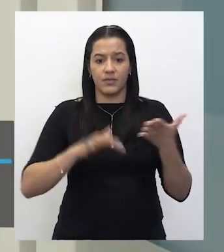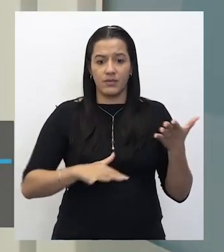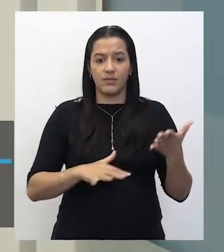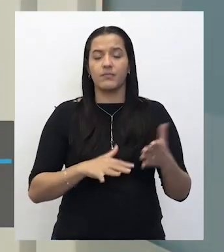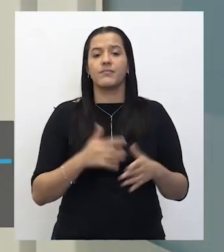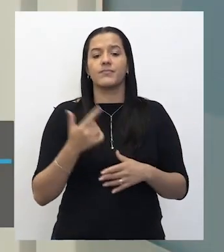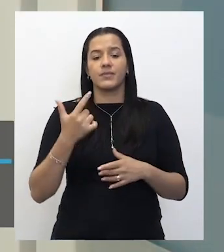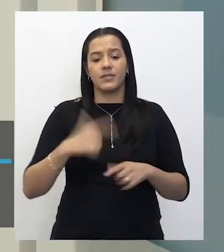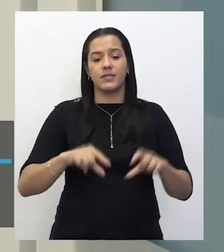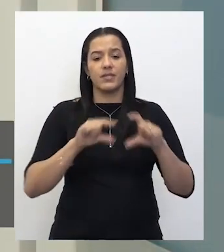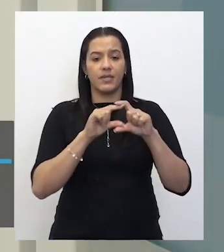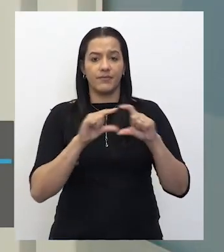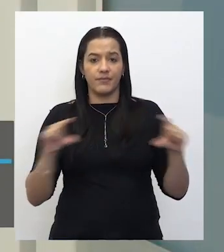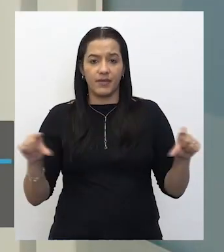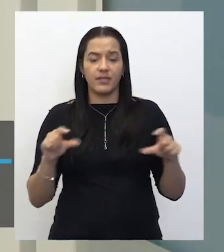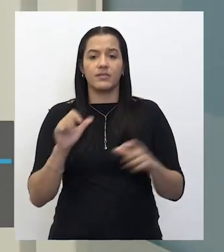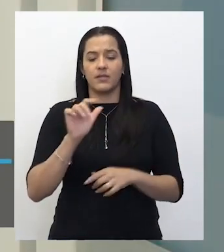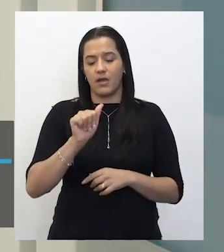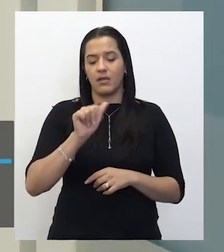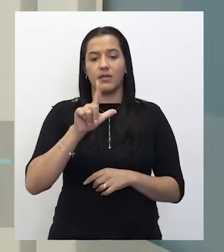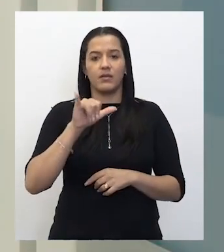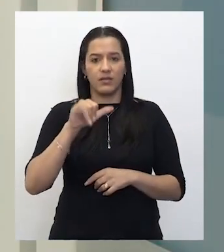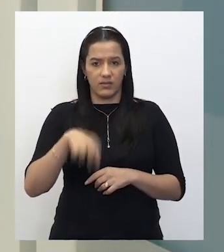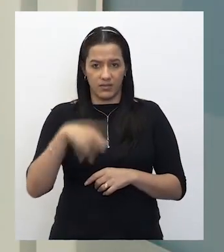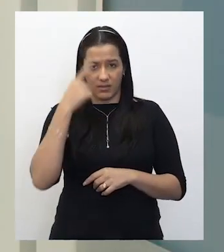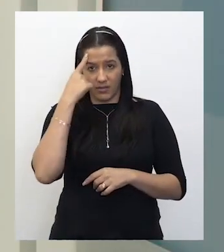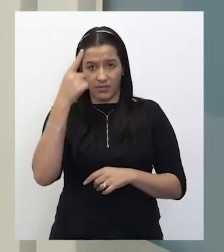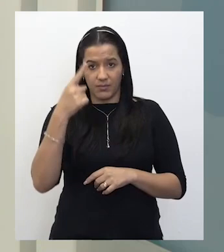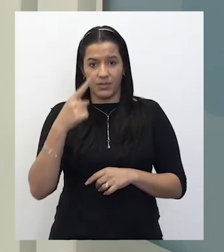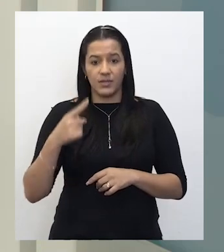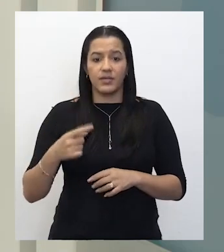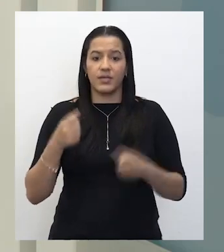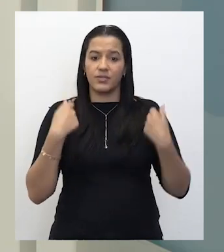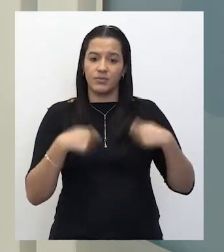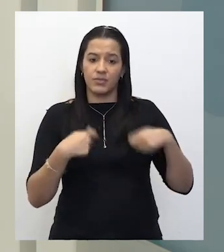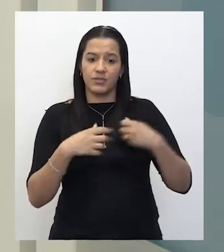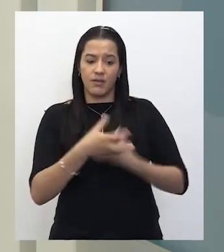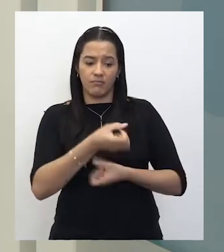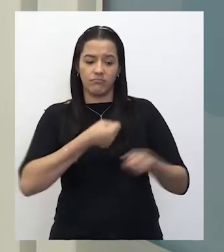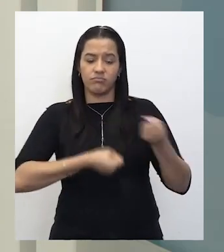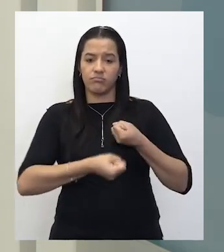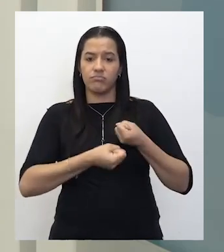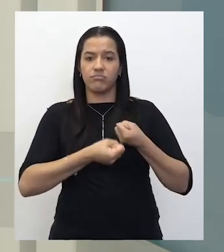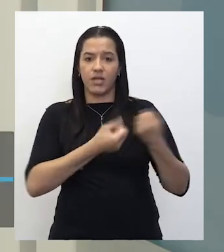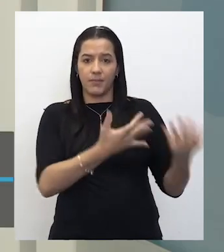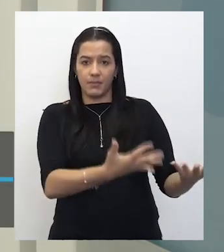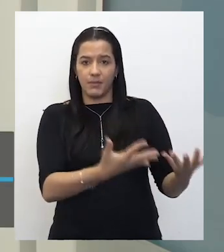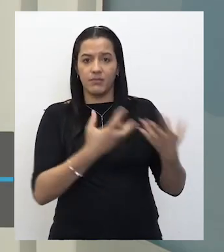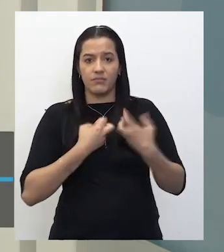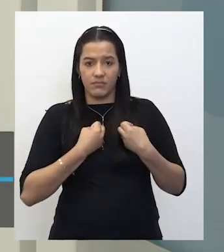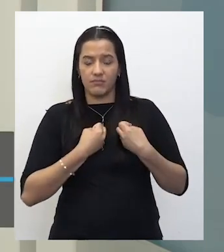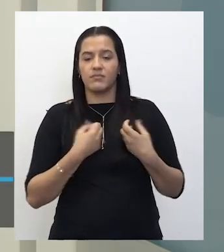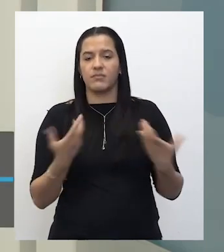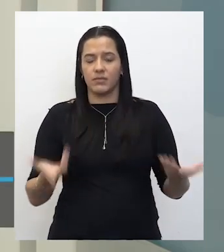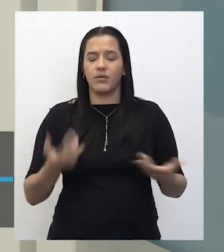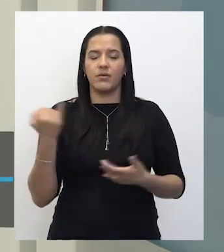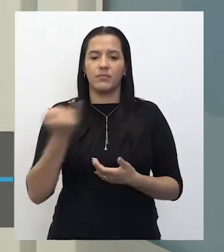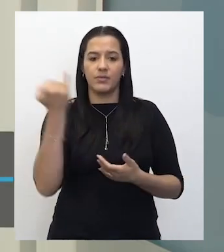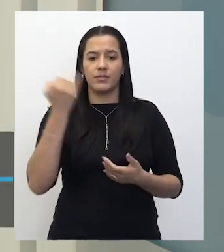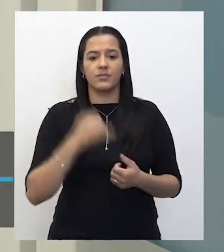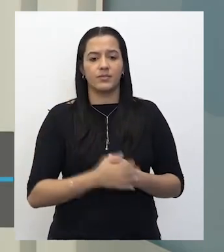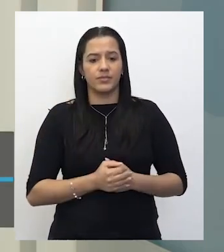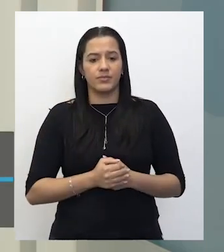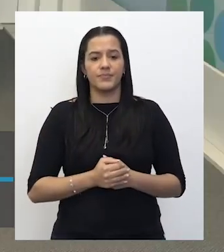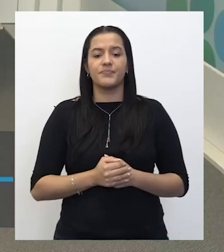e a frase da Aline, porque aquela frase que ela encerra o nosso vídeo é muito importante, né,